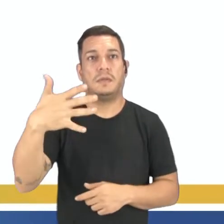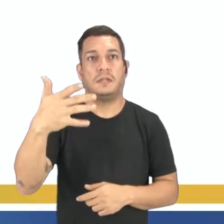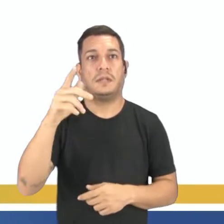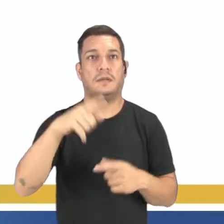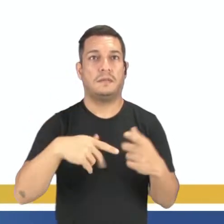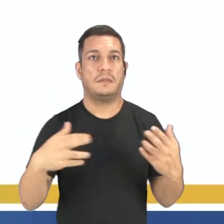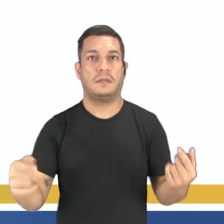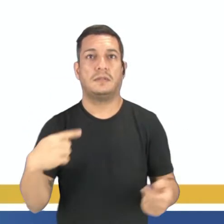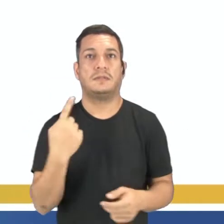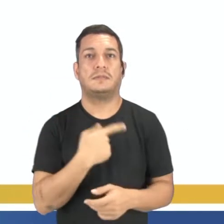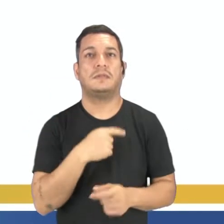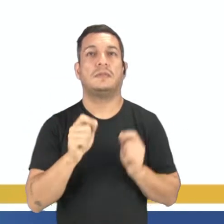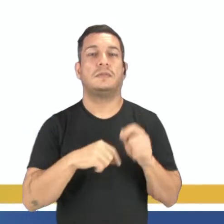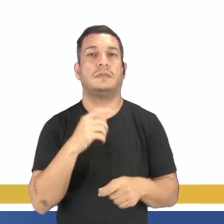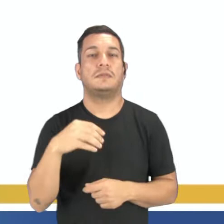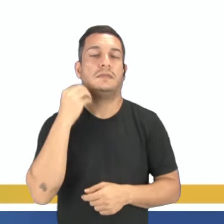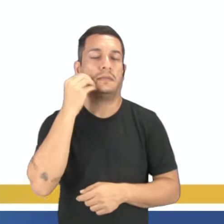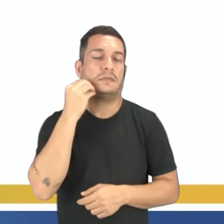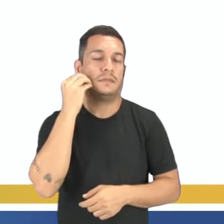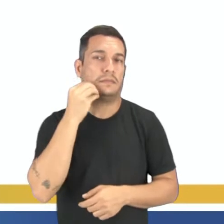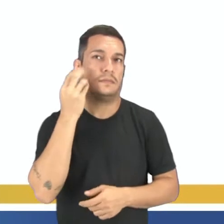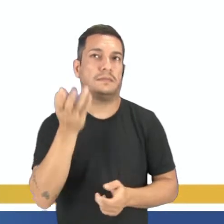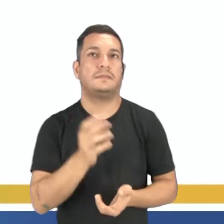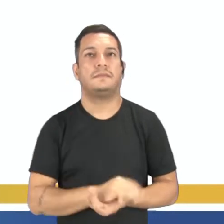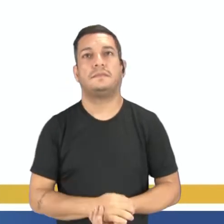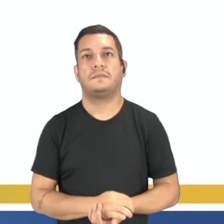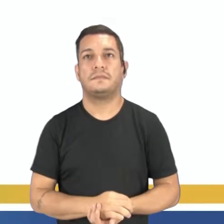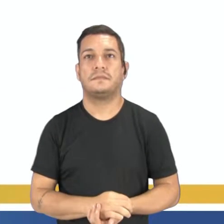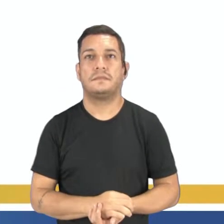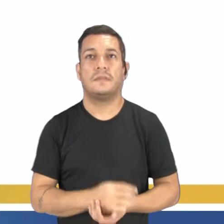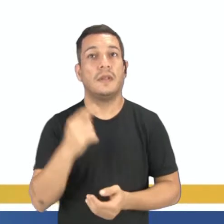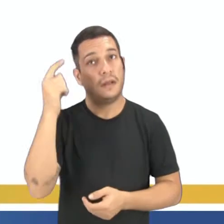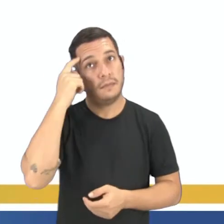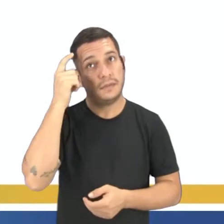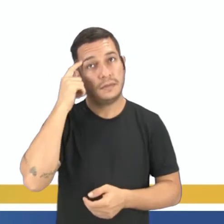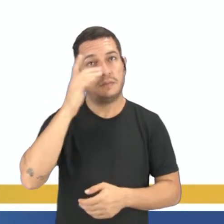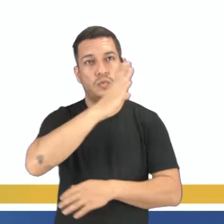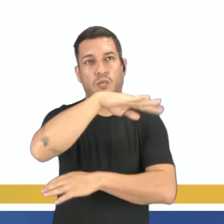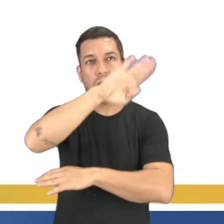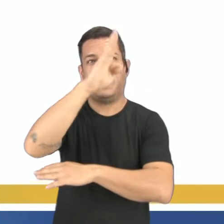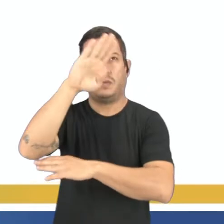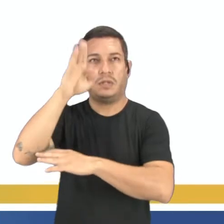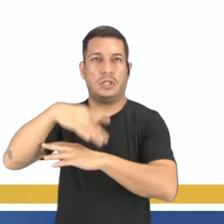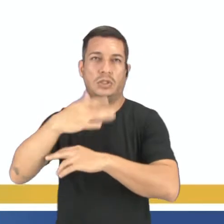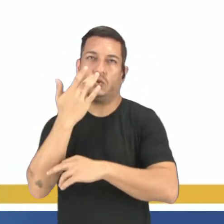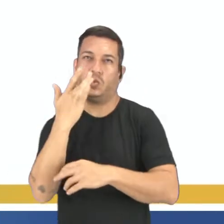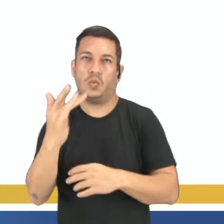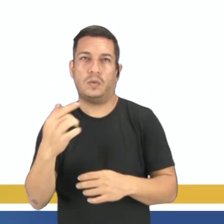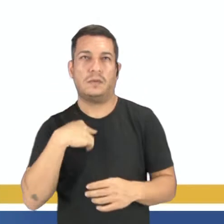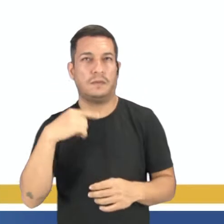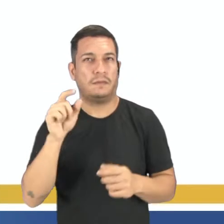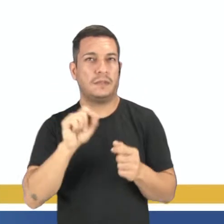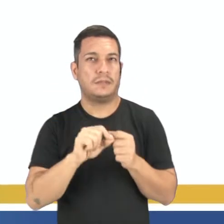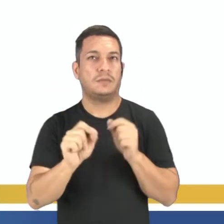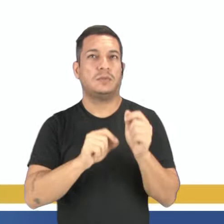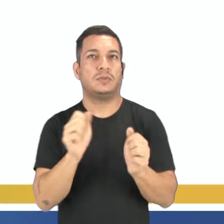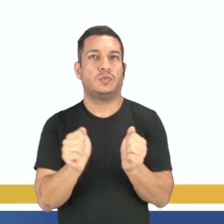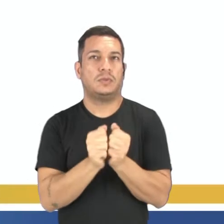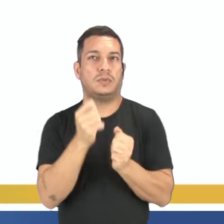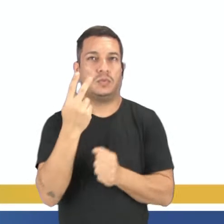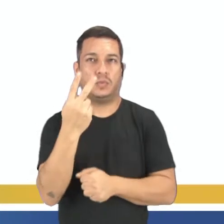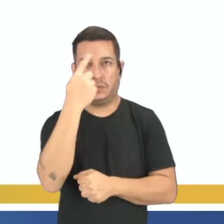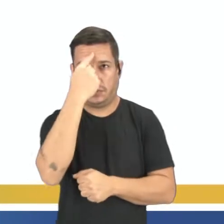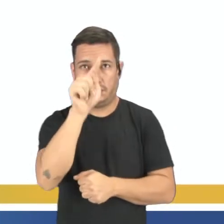os materiais que nos fornecem os sentidos e a experiência. Quando pensamos em uma montanha de ouro, não fazemos mais do que juntar 2 ideias